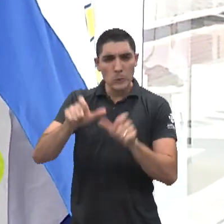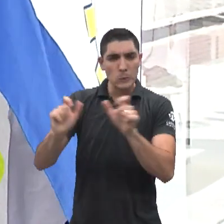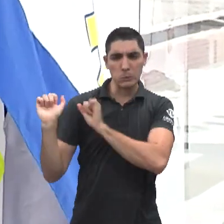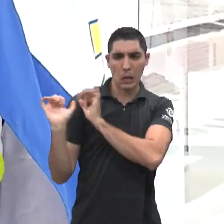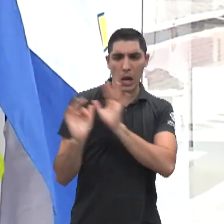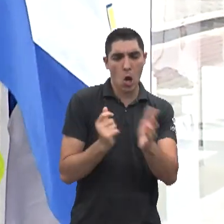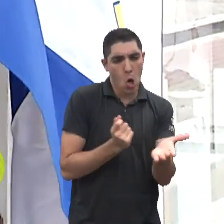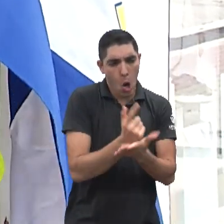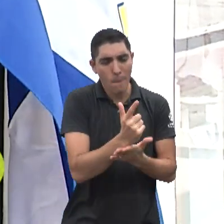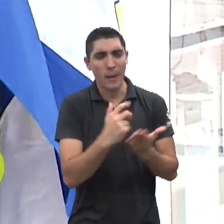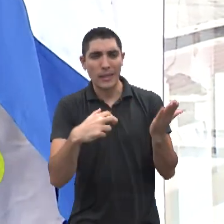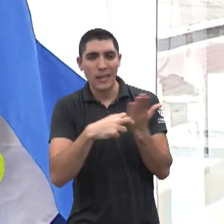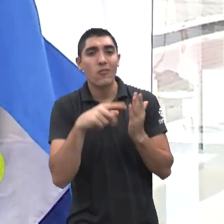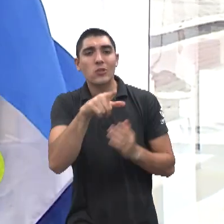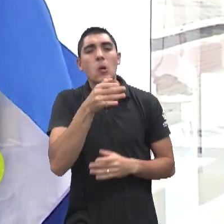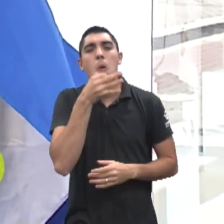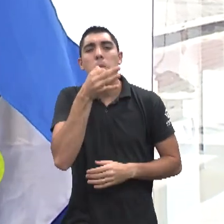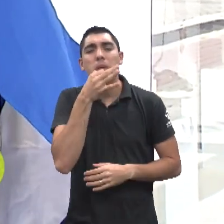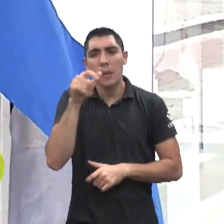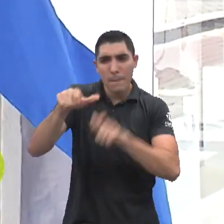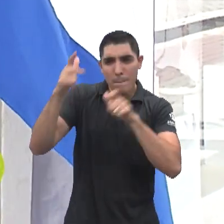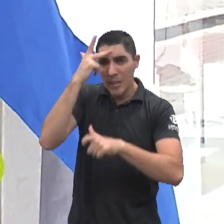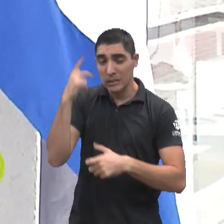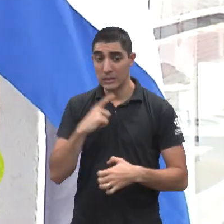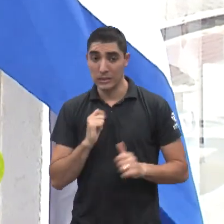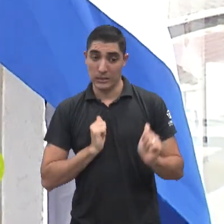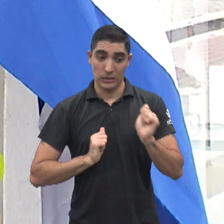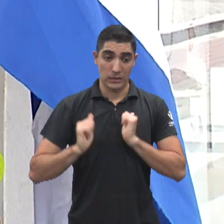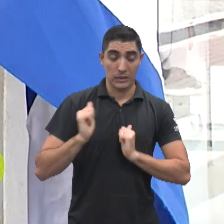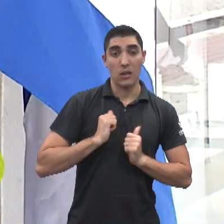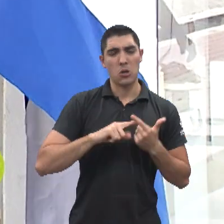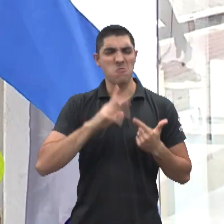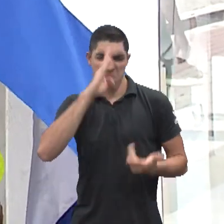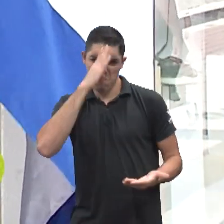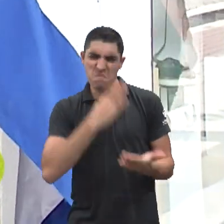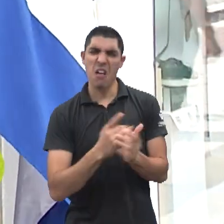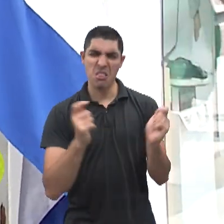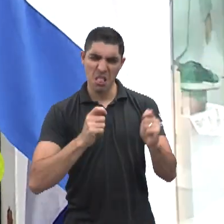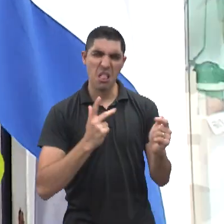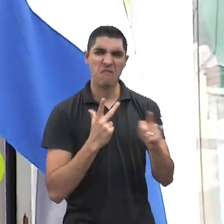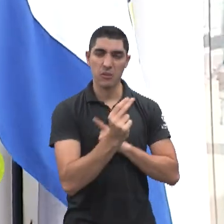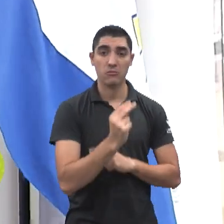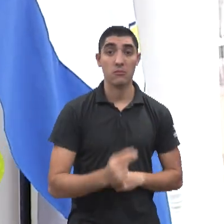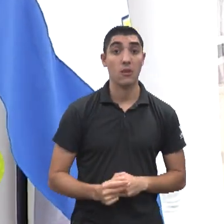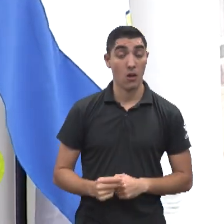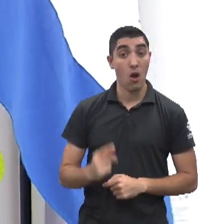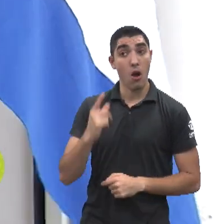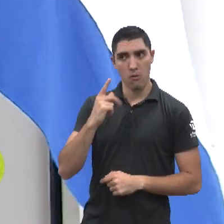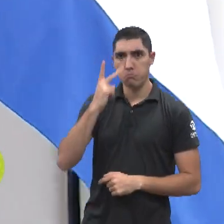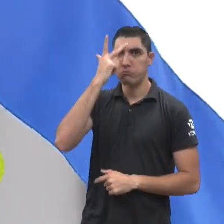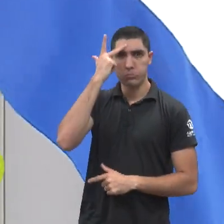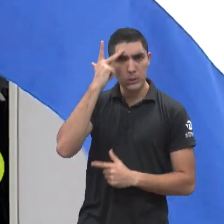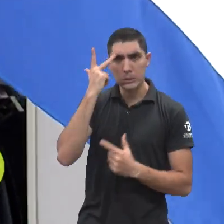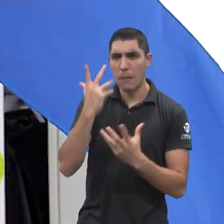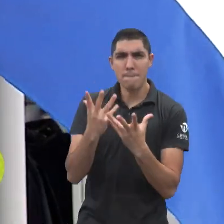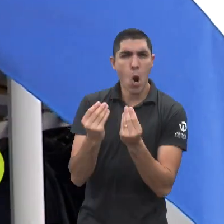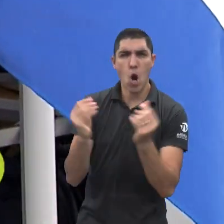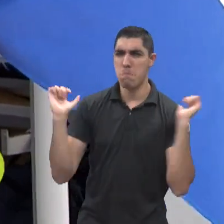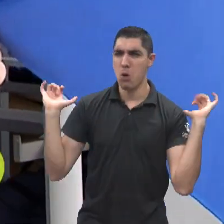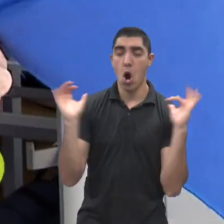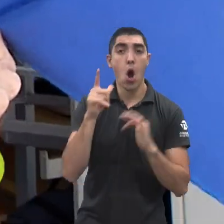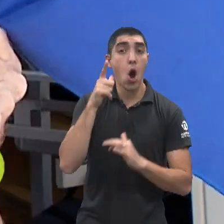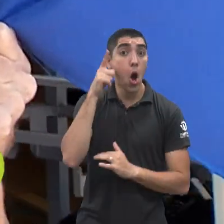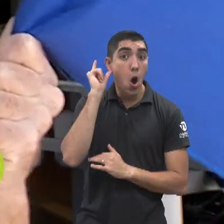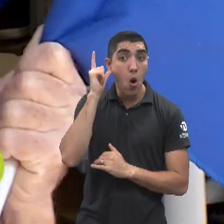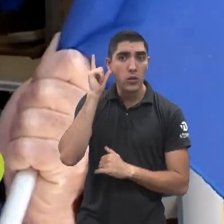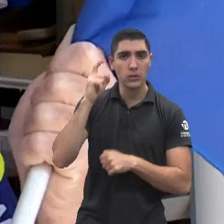de confiança, um clima de tensão? Como é que a torcida tá? Com certeza, uma movimentação muito grande. Já ontem